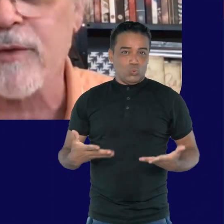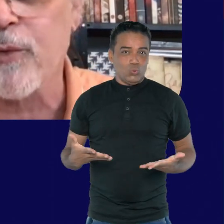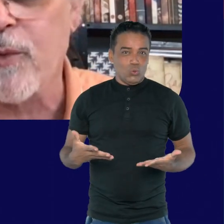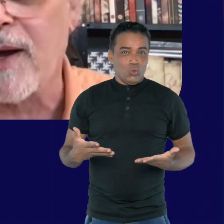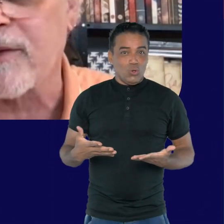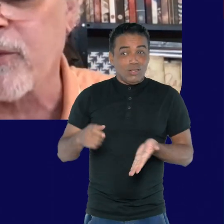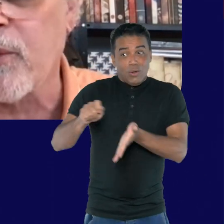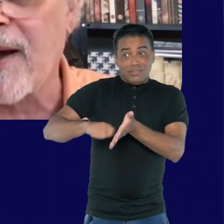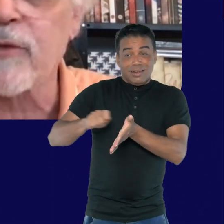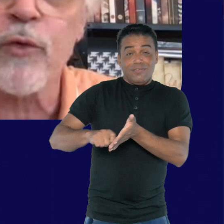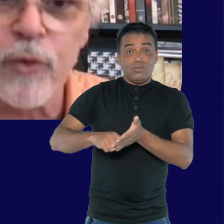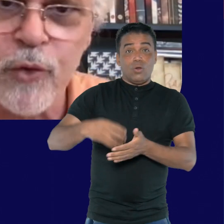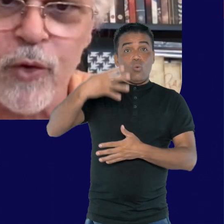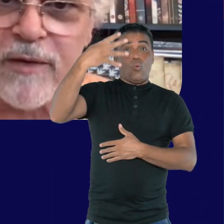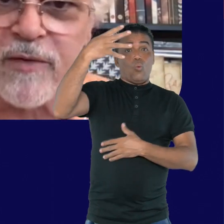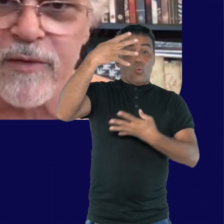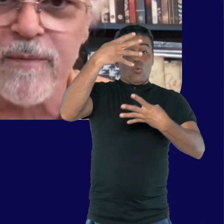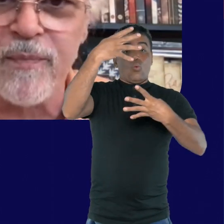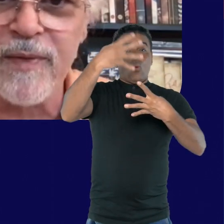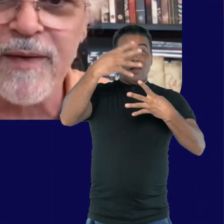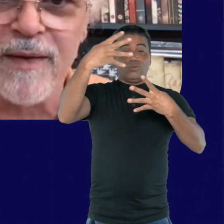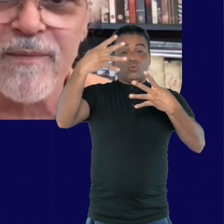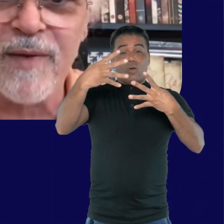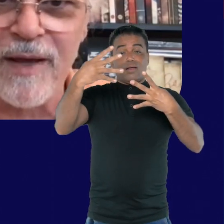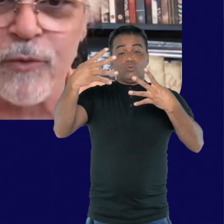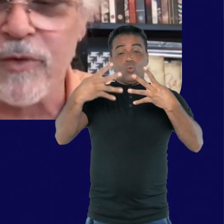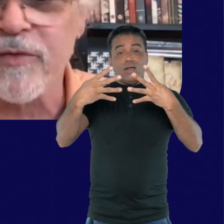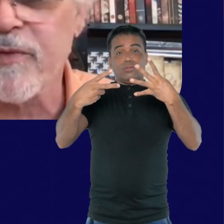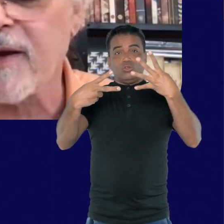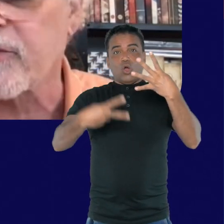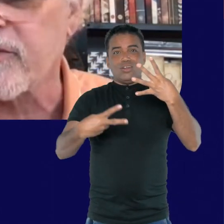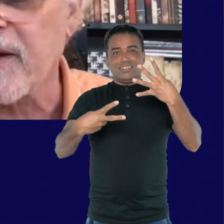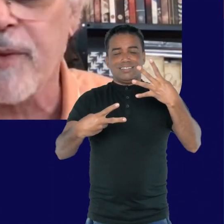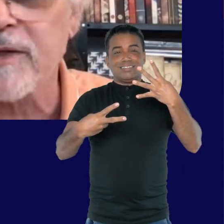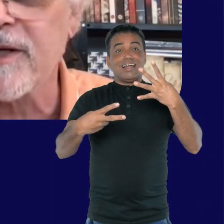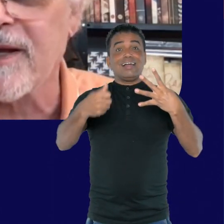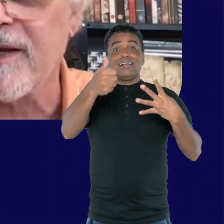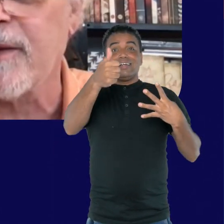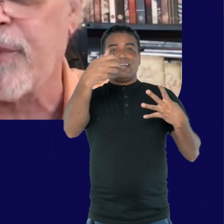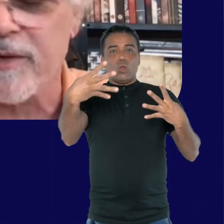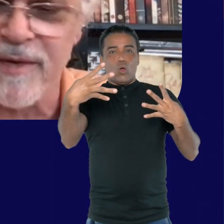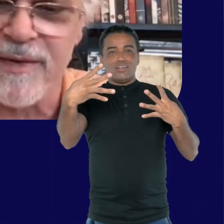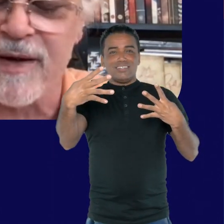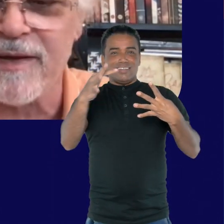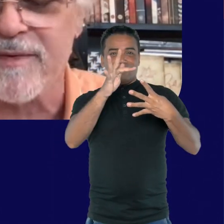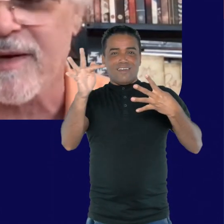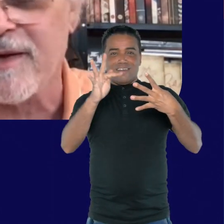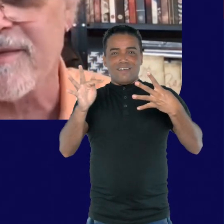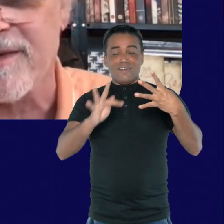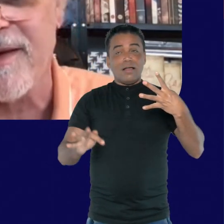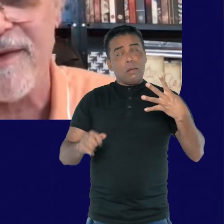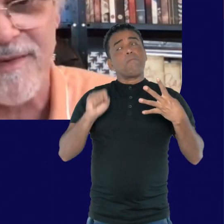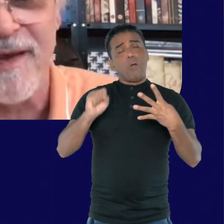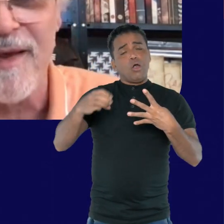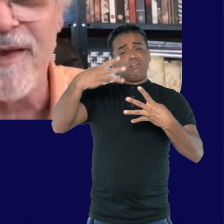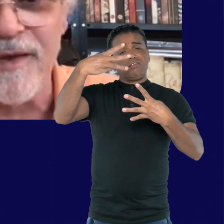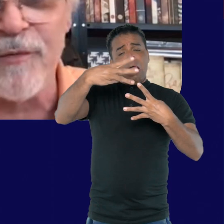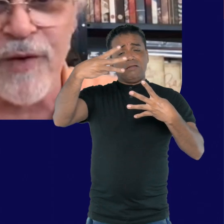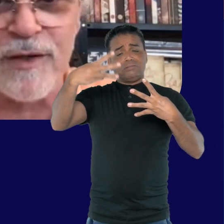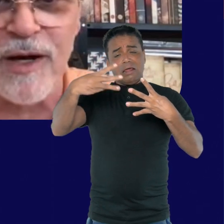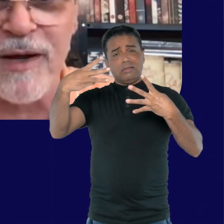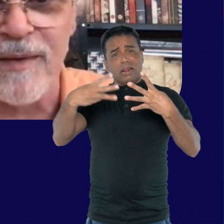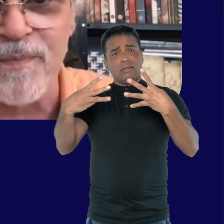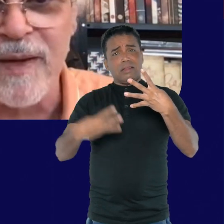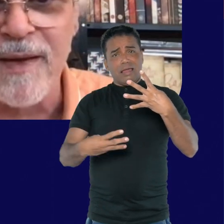é 4, 4, 4, 2. 14 versos. E a partir daí, pode ser 3, 3, 3,